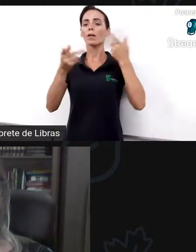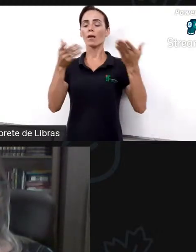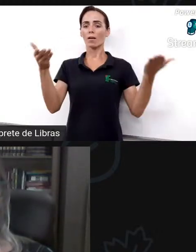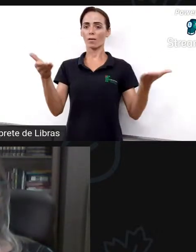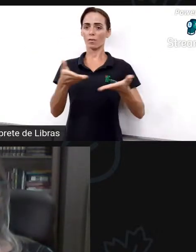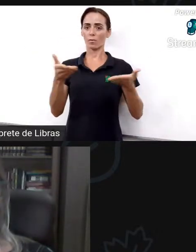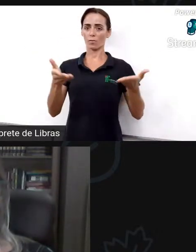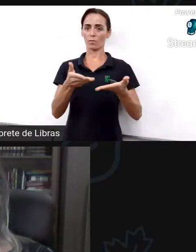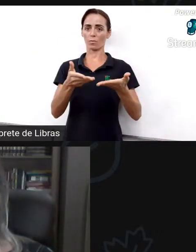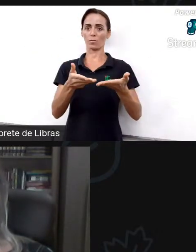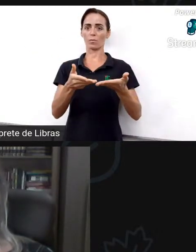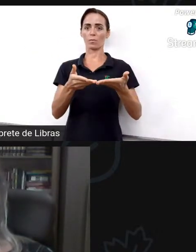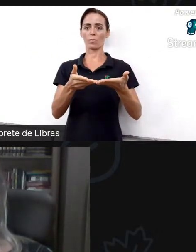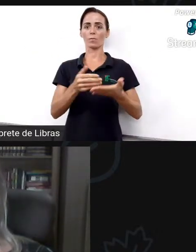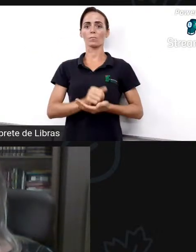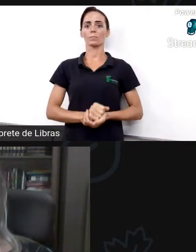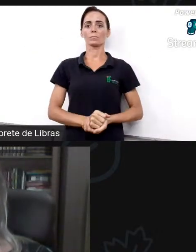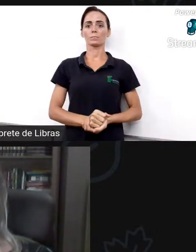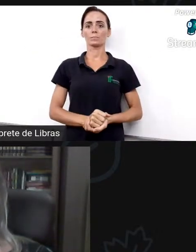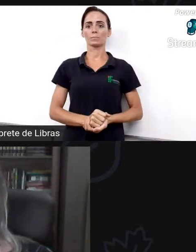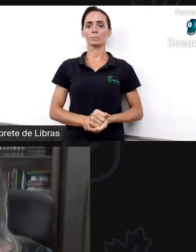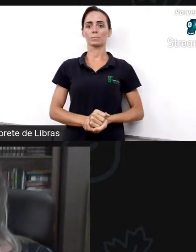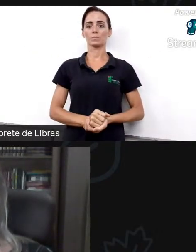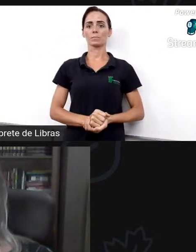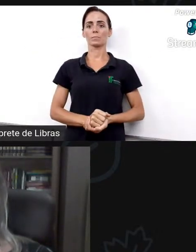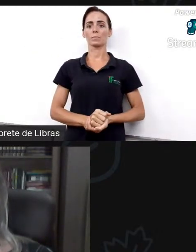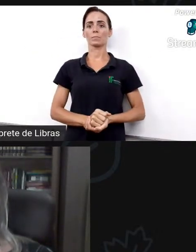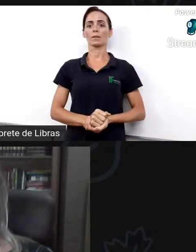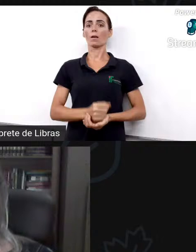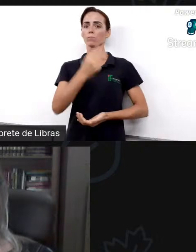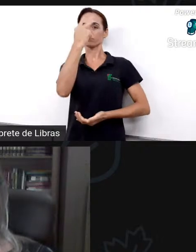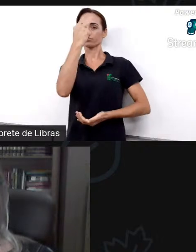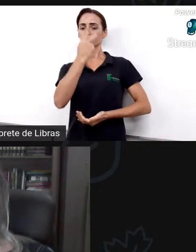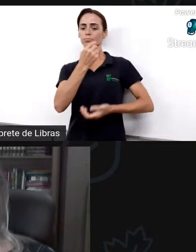oradora Graciela faça sua audiodescrição.